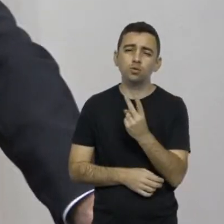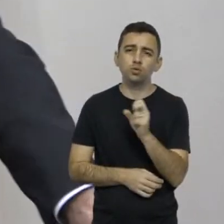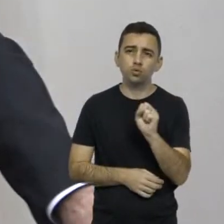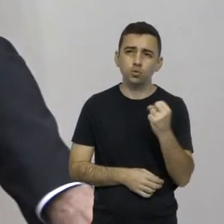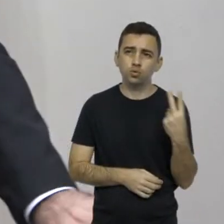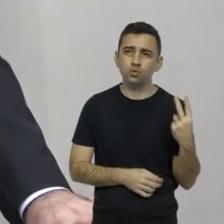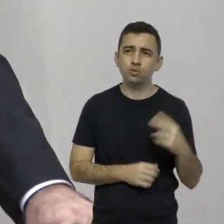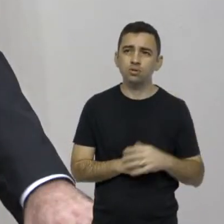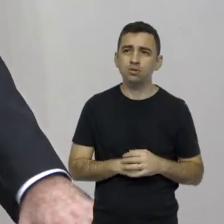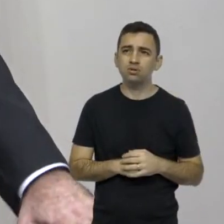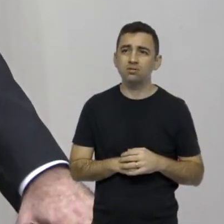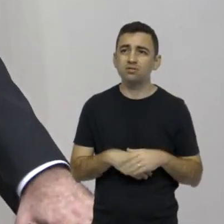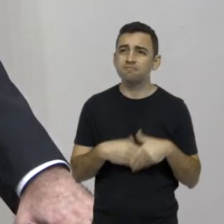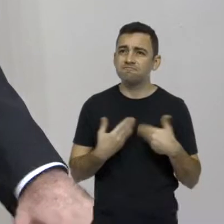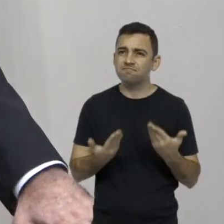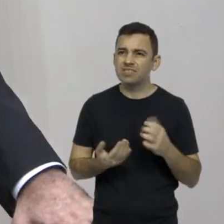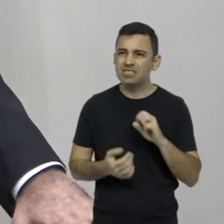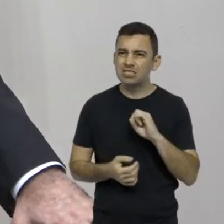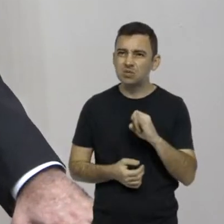rodovia num país,